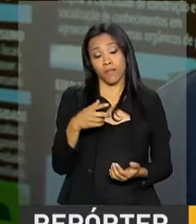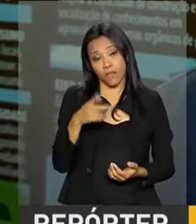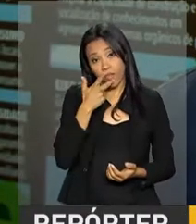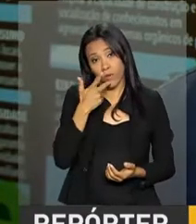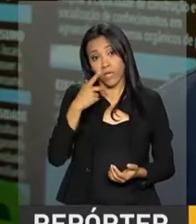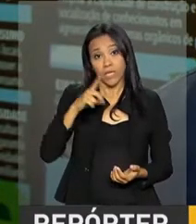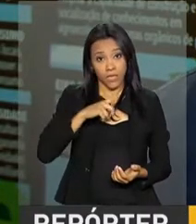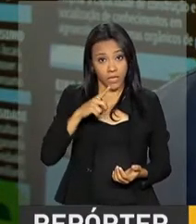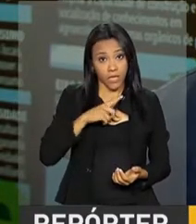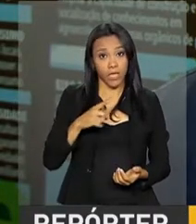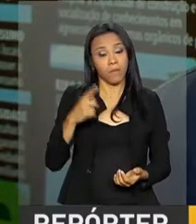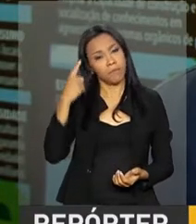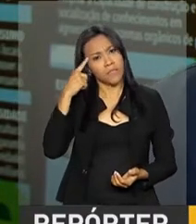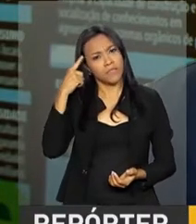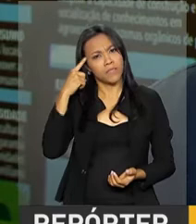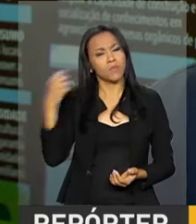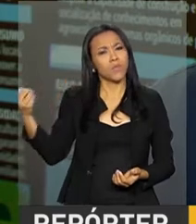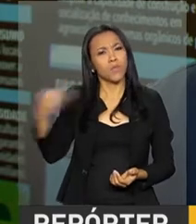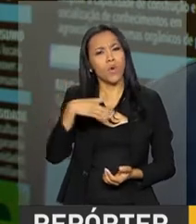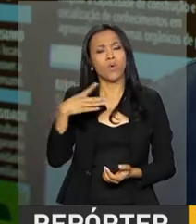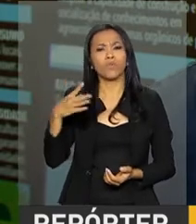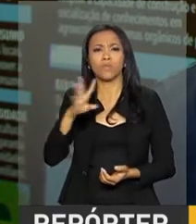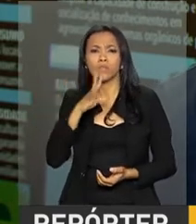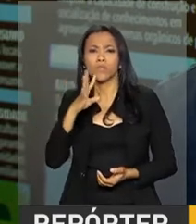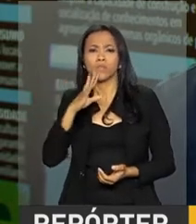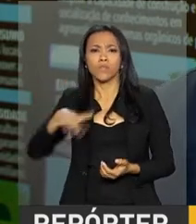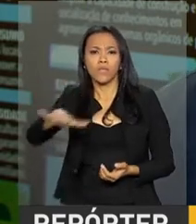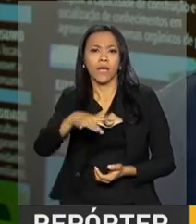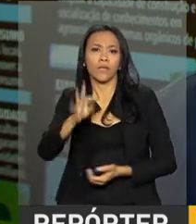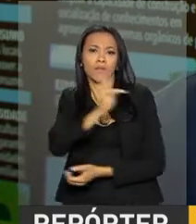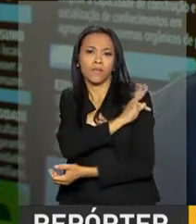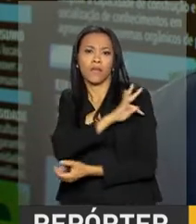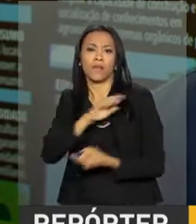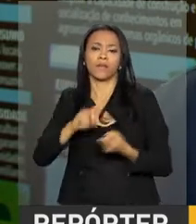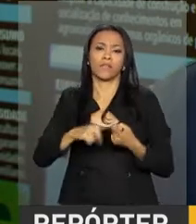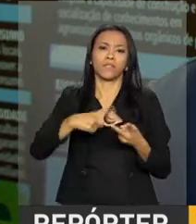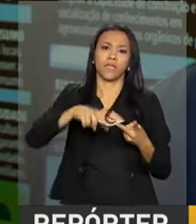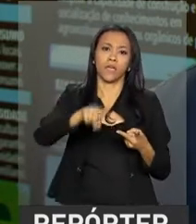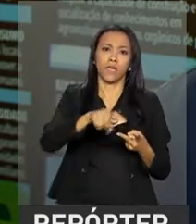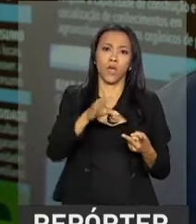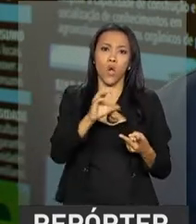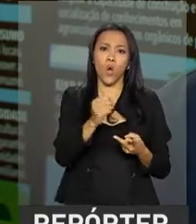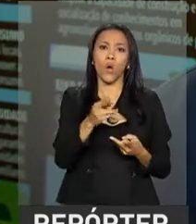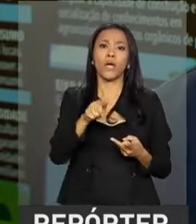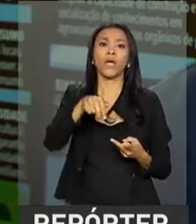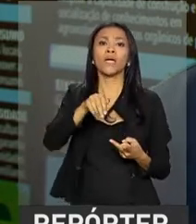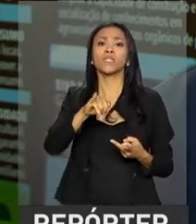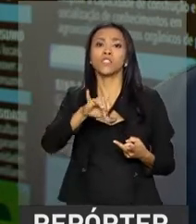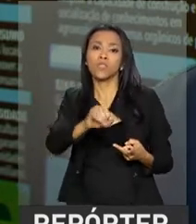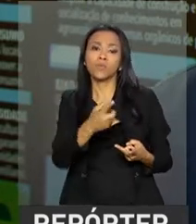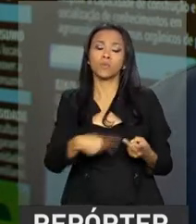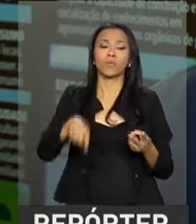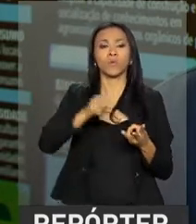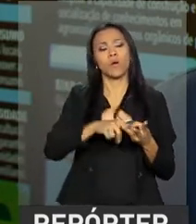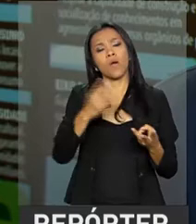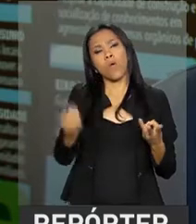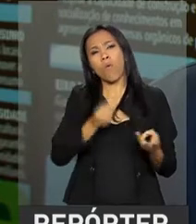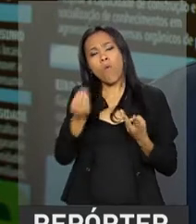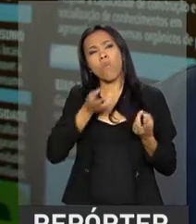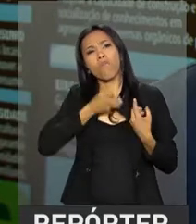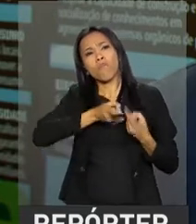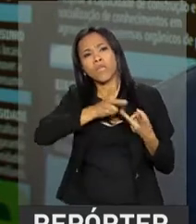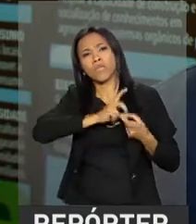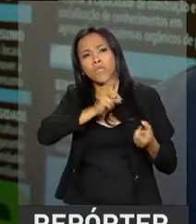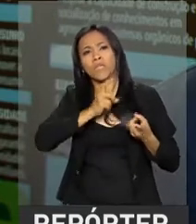nova assistência técnica direcionada para a agroecologia, para a produção orgânica, pensar novos canais e formas de comercialização dos